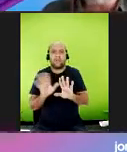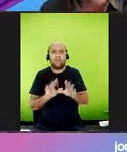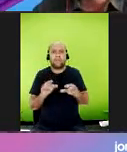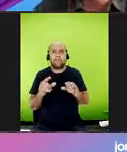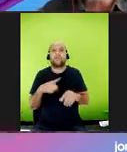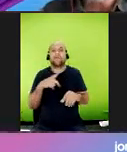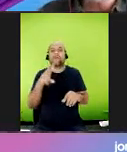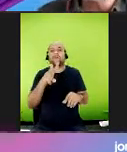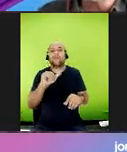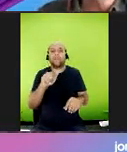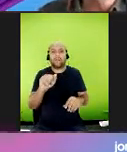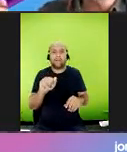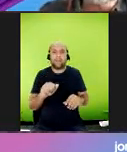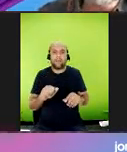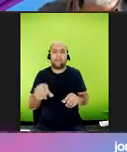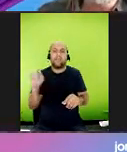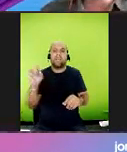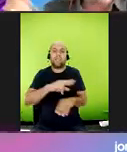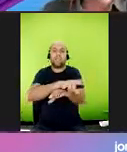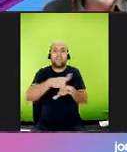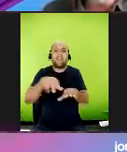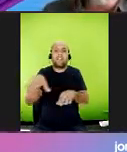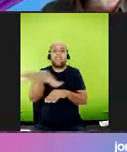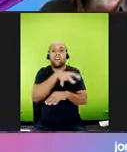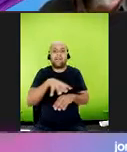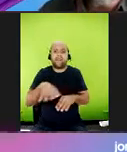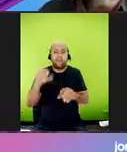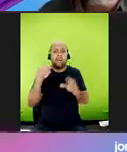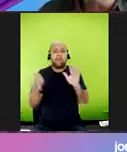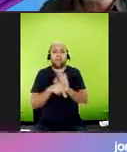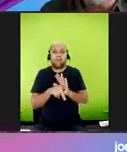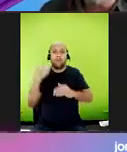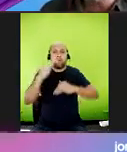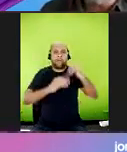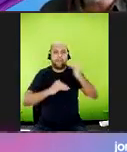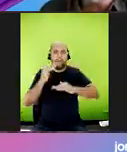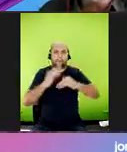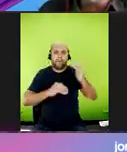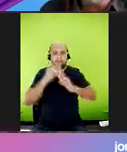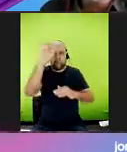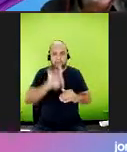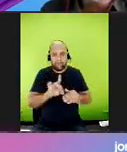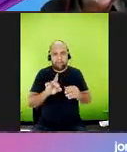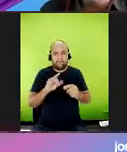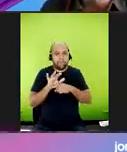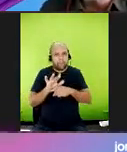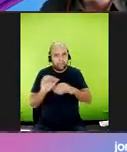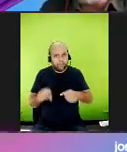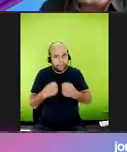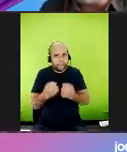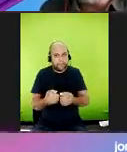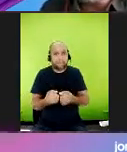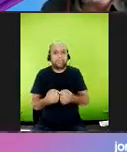abriu vagas em vários setores específicos e a gente quer profissionais com deficiência para preencher aquela vaga né